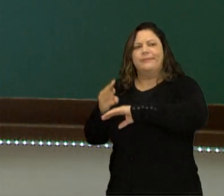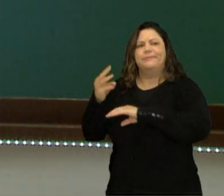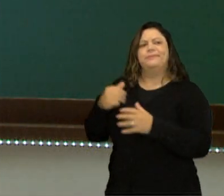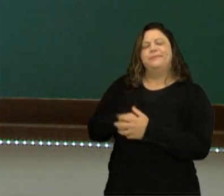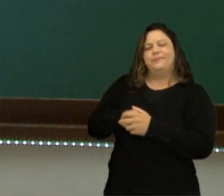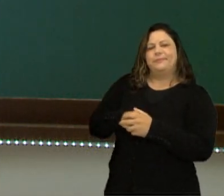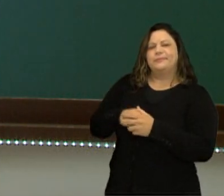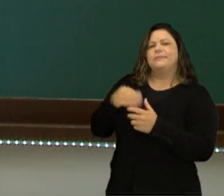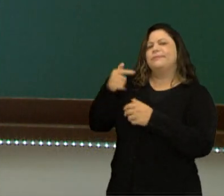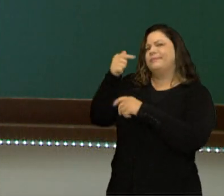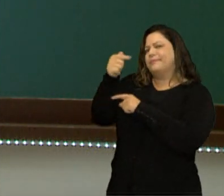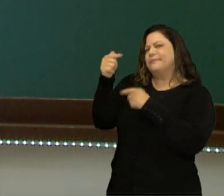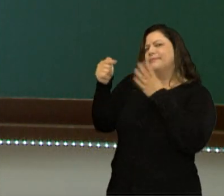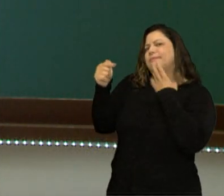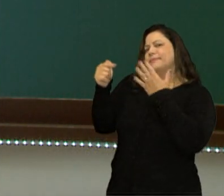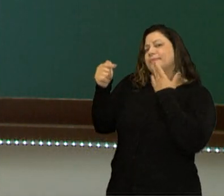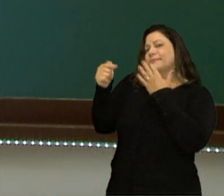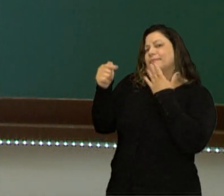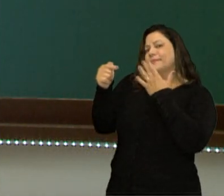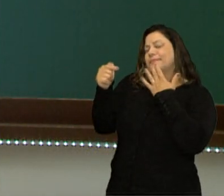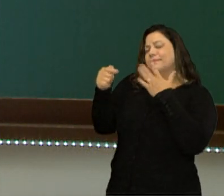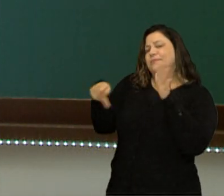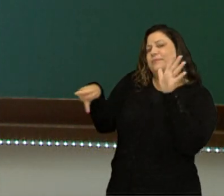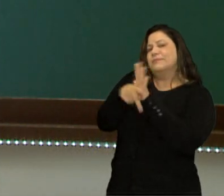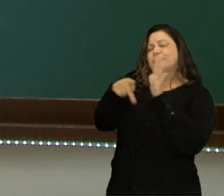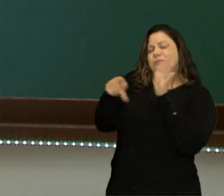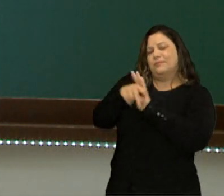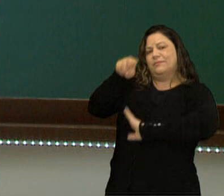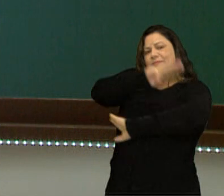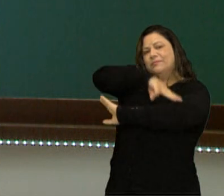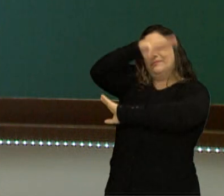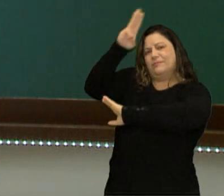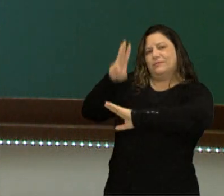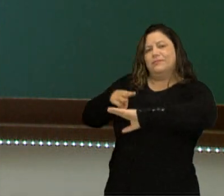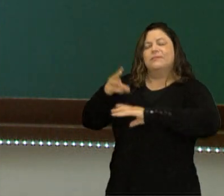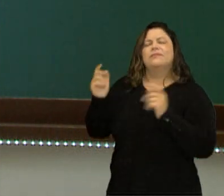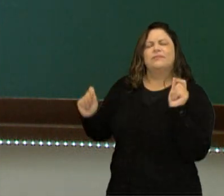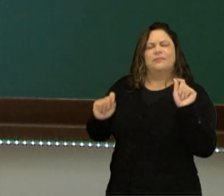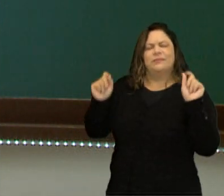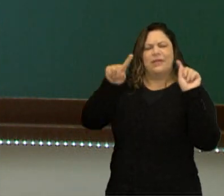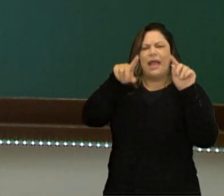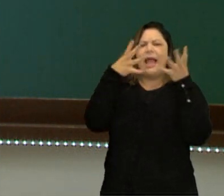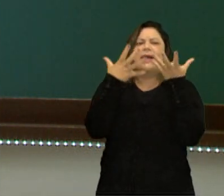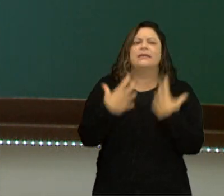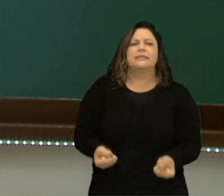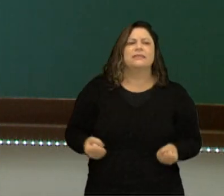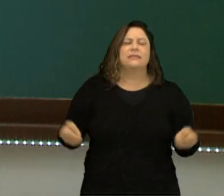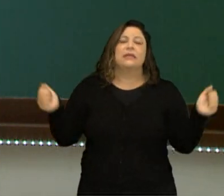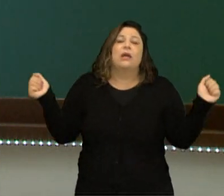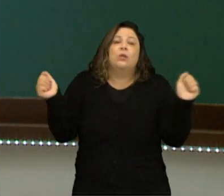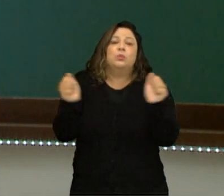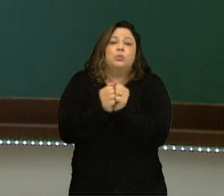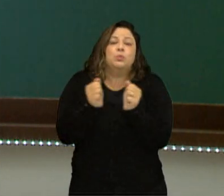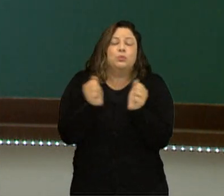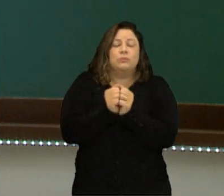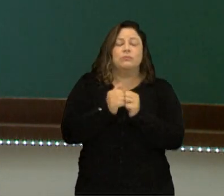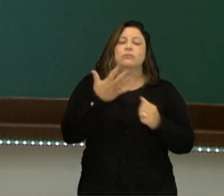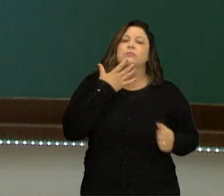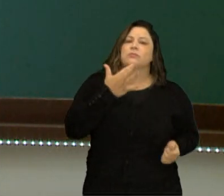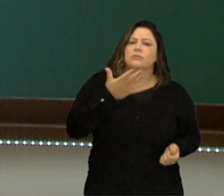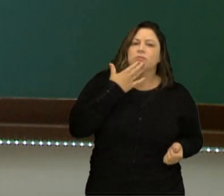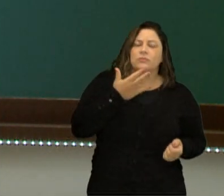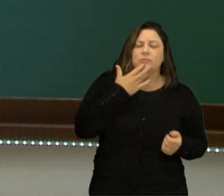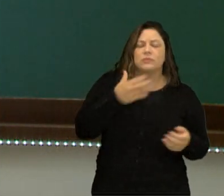essa figura, você tem que aceitar e compreender o seguinte, que a junção das cores que